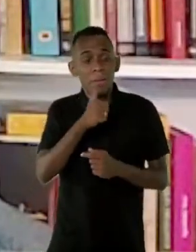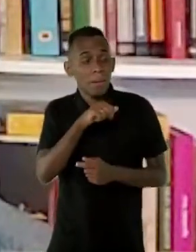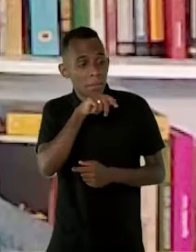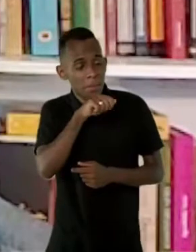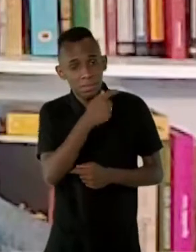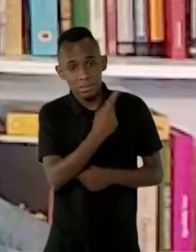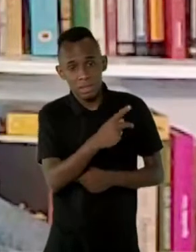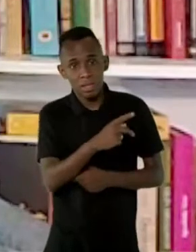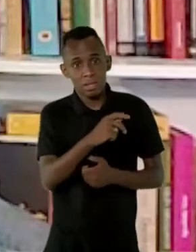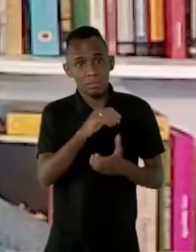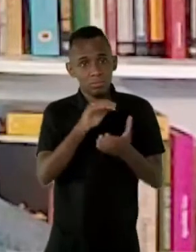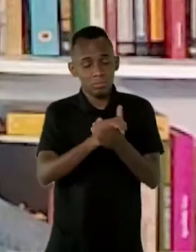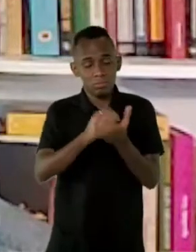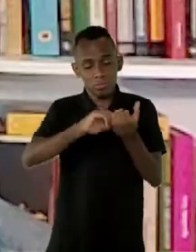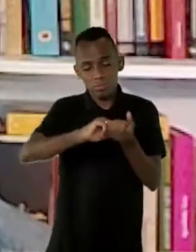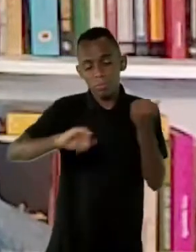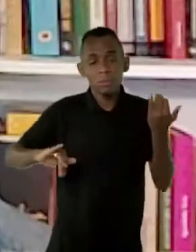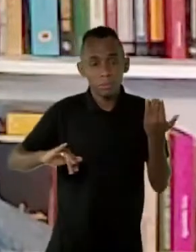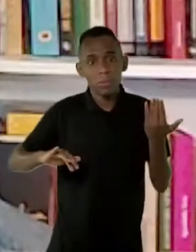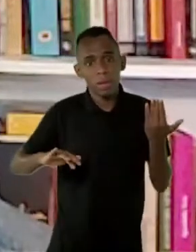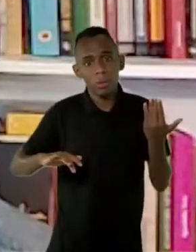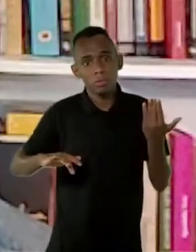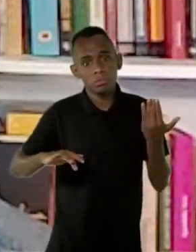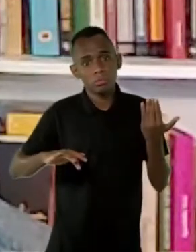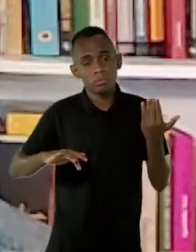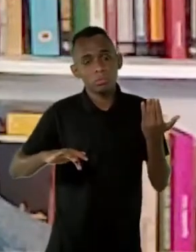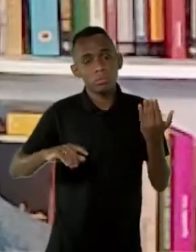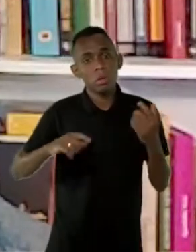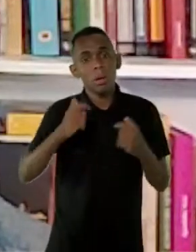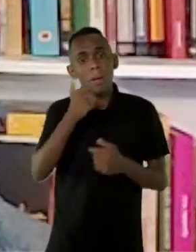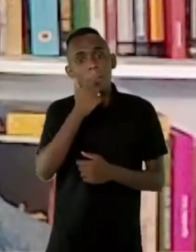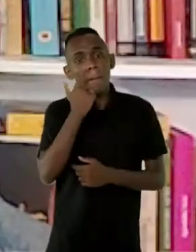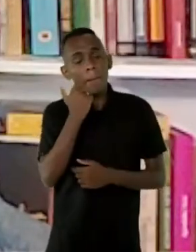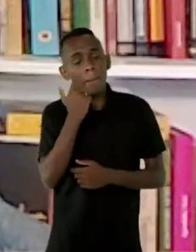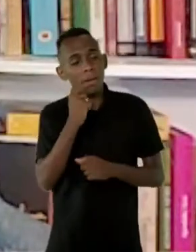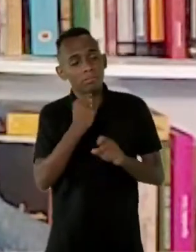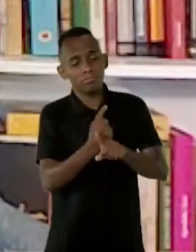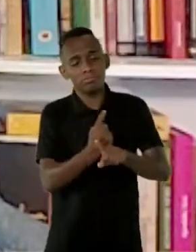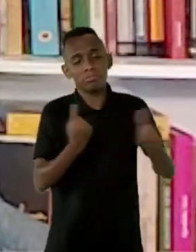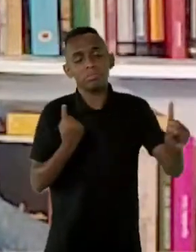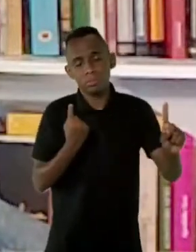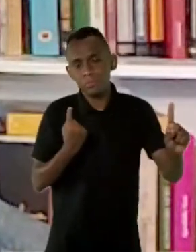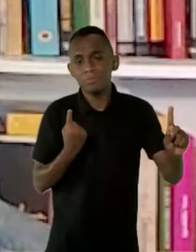naquela época. O marido saiu, deixou a casa, né, abandonou a casa. A Carolina